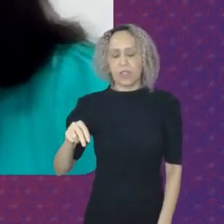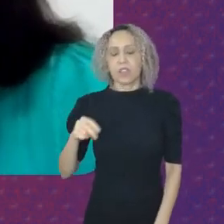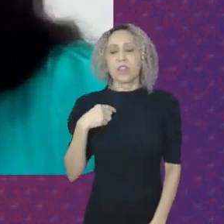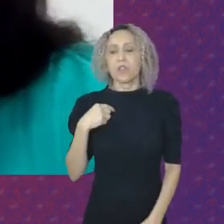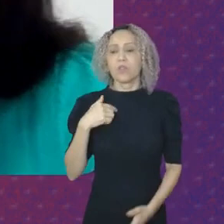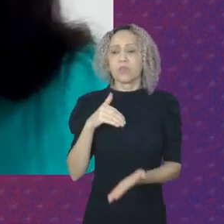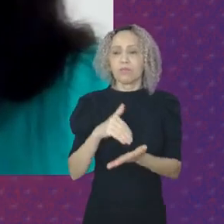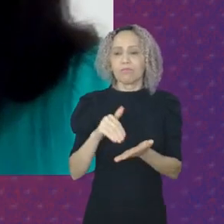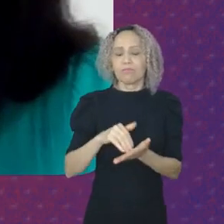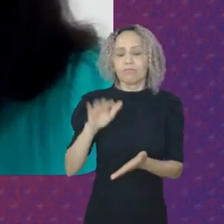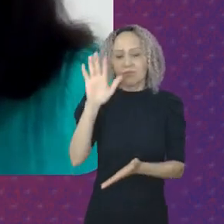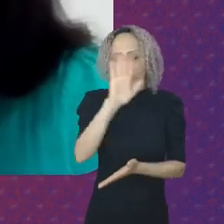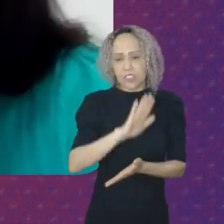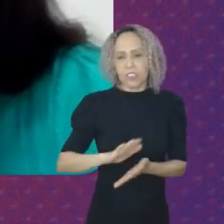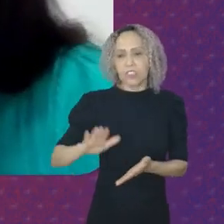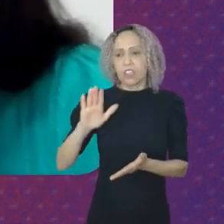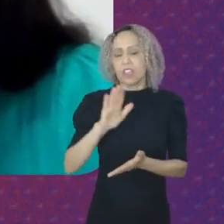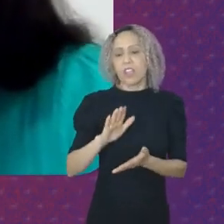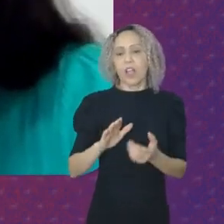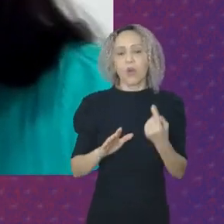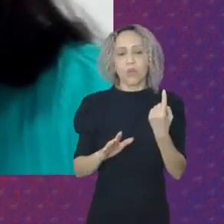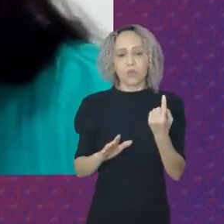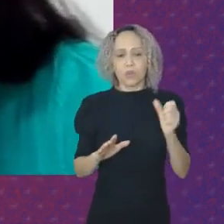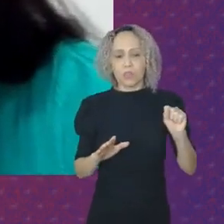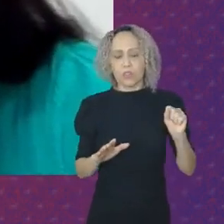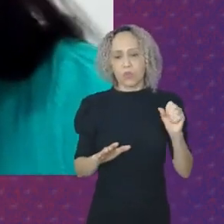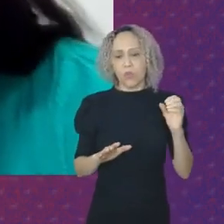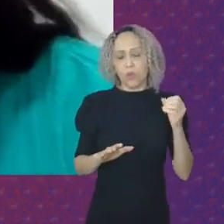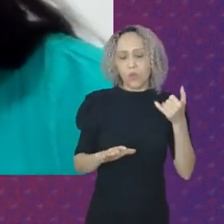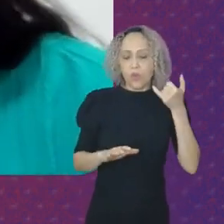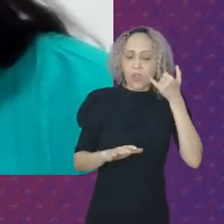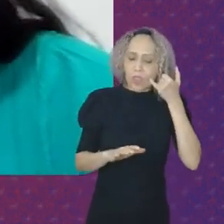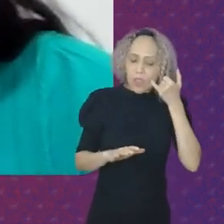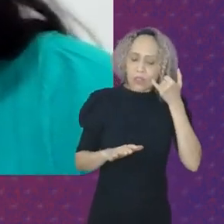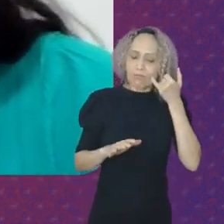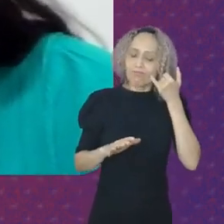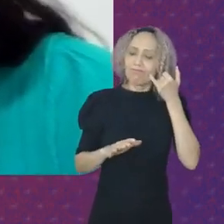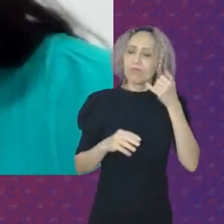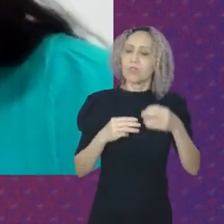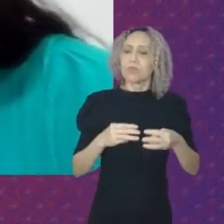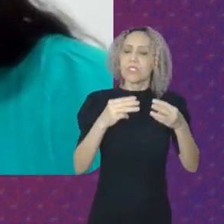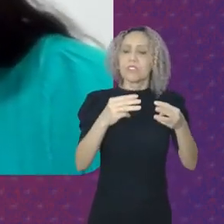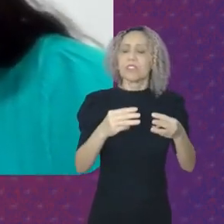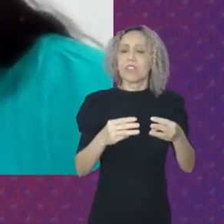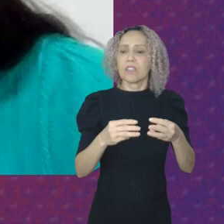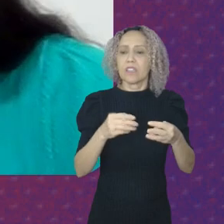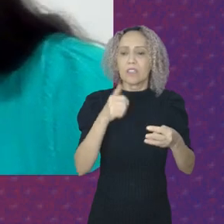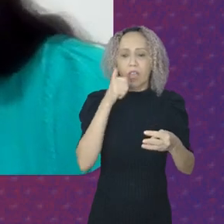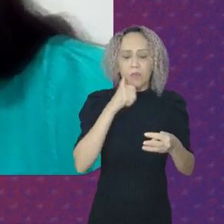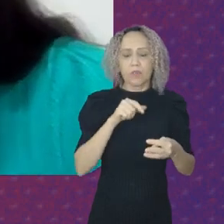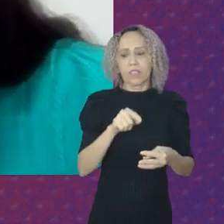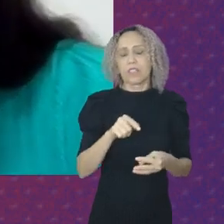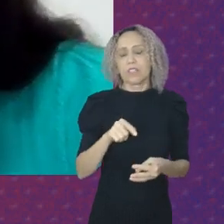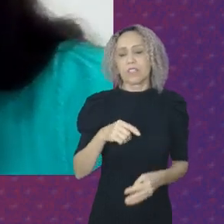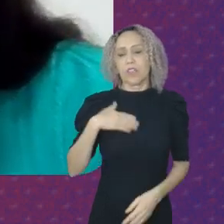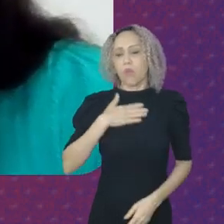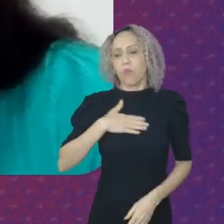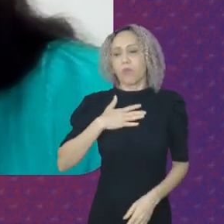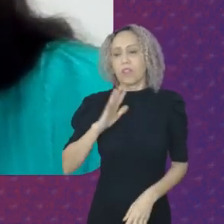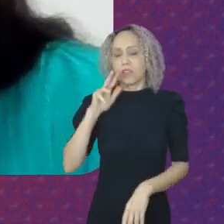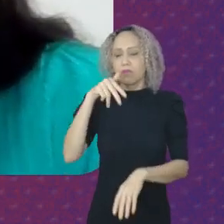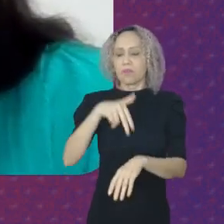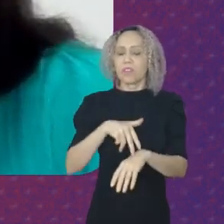180, do Ministério das Mulheres, e é um prazer poder participar e explicar um pouquinho hoje como funciona